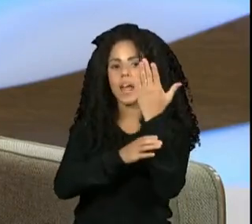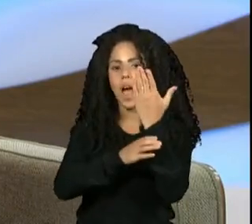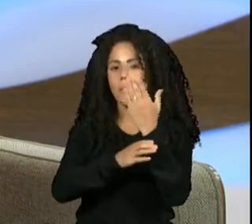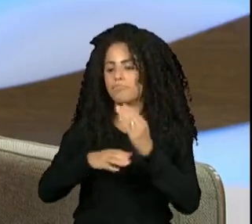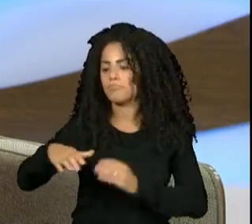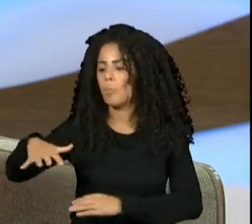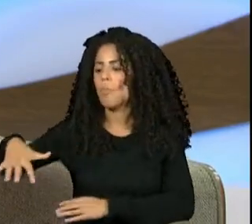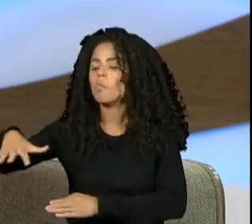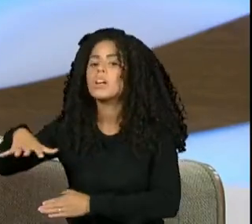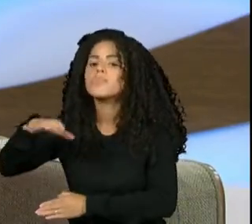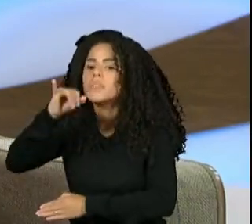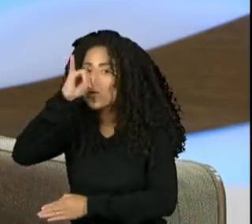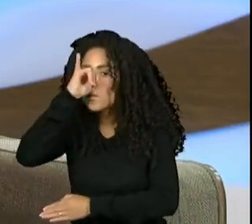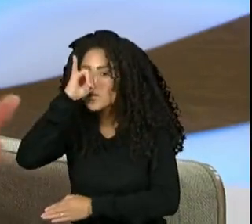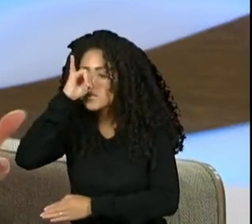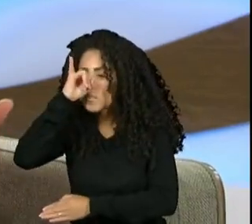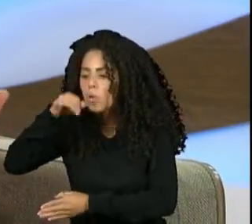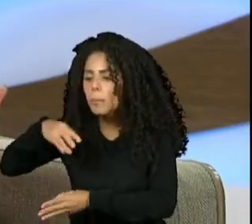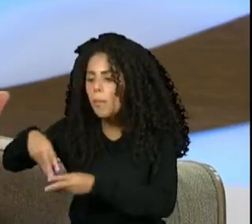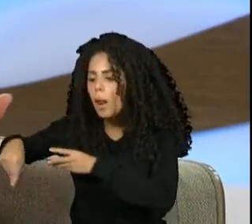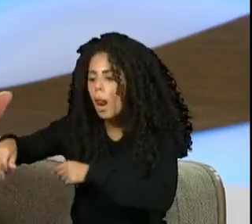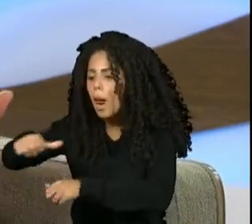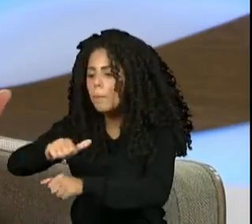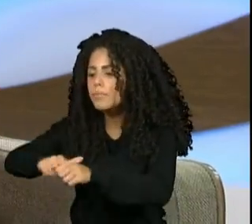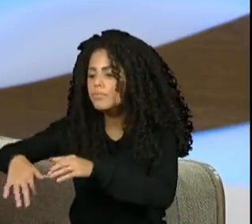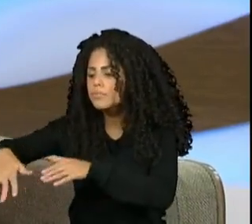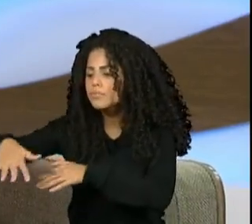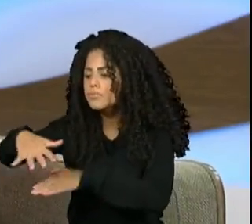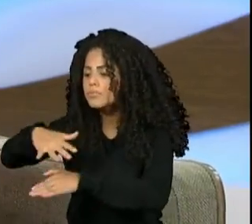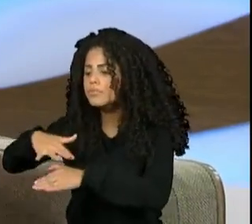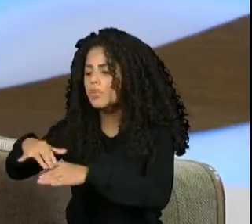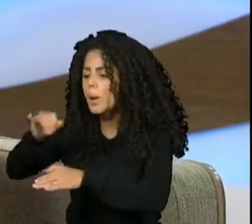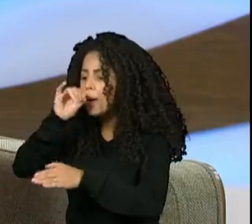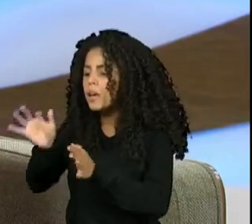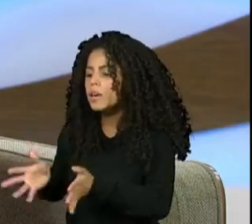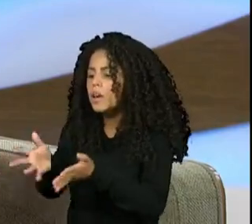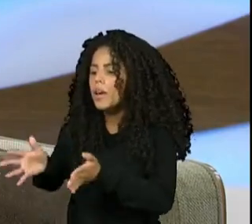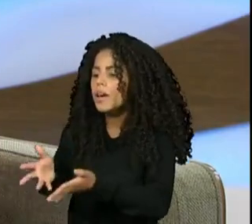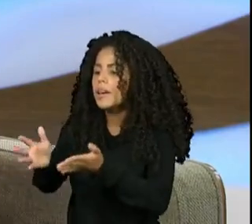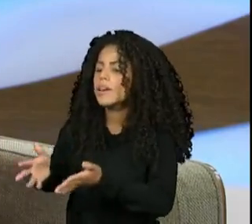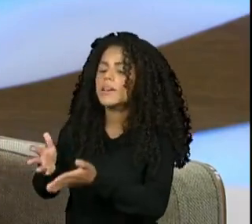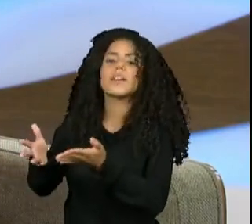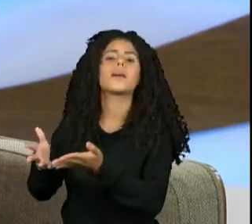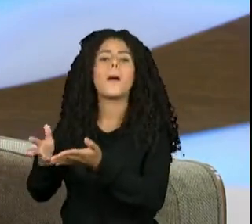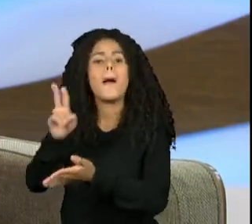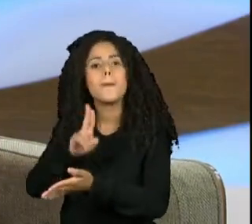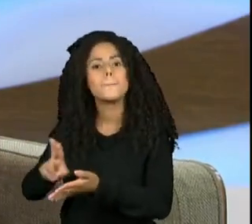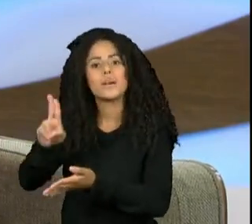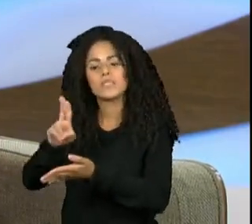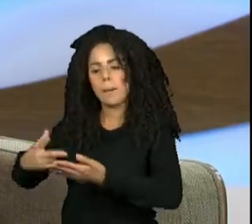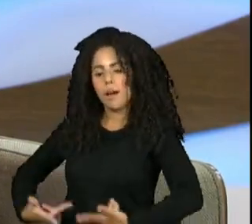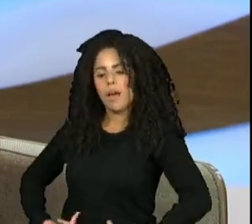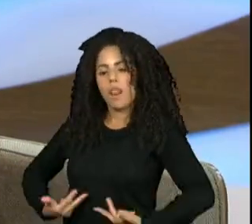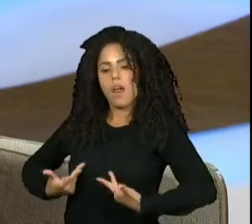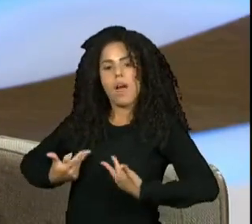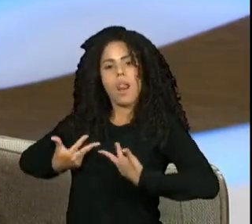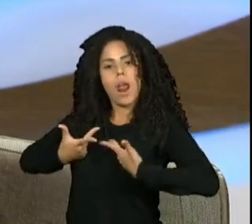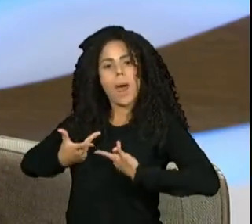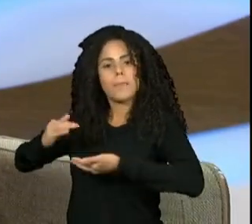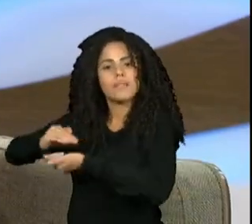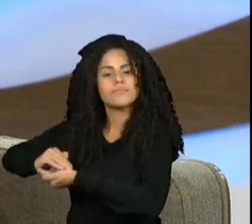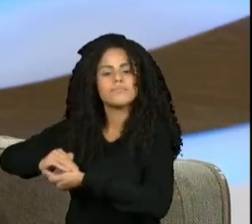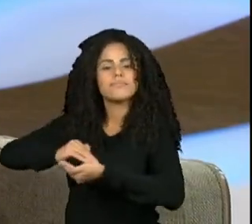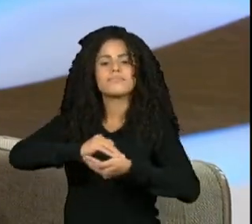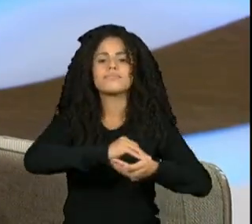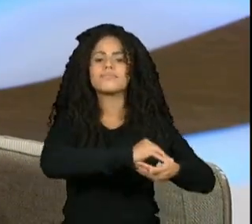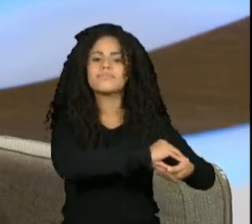num ambiente absolutamente estéril, como se fosse uma sala de cirurgia, né? E, bom, então, esse primeiro caso desse transplante